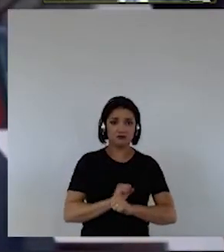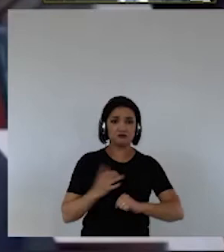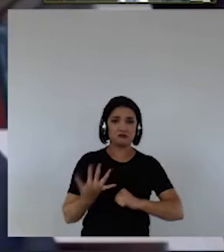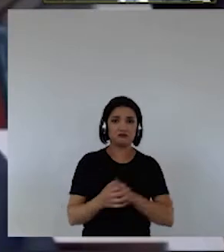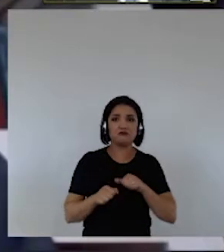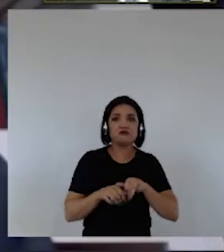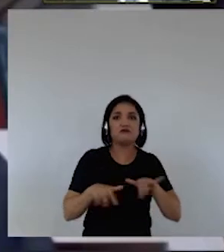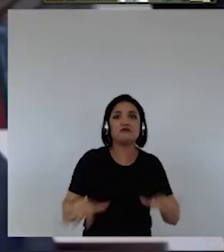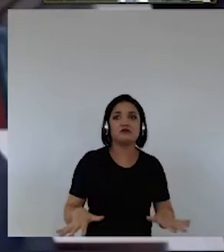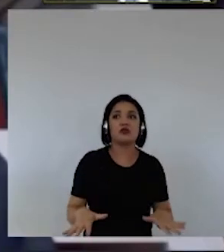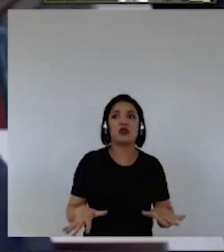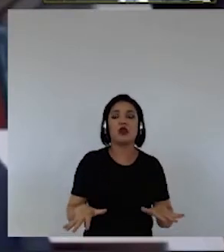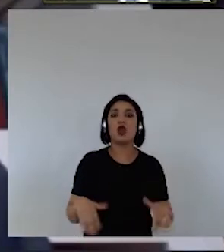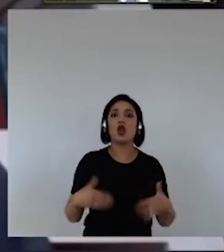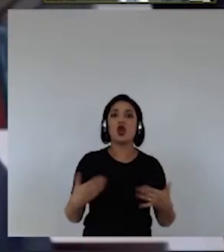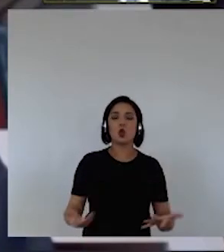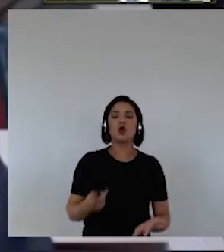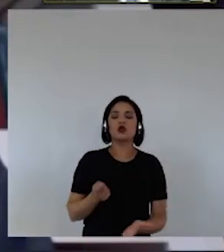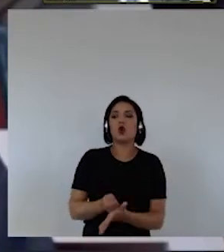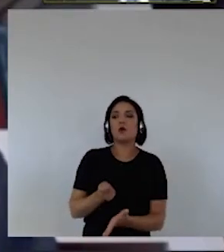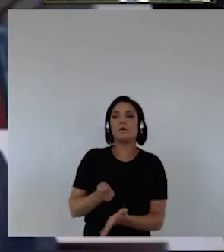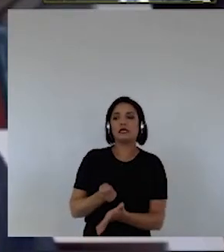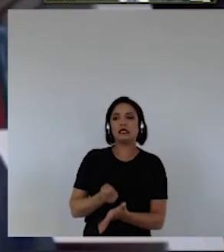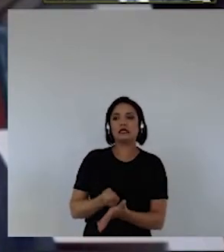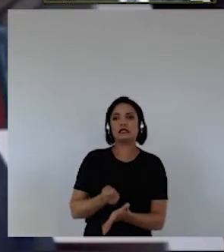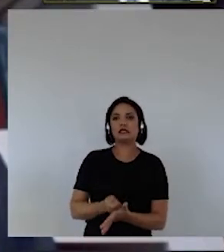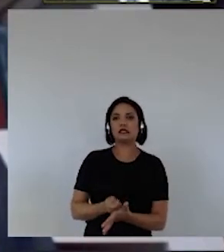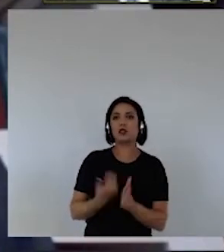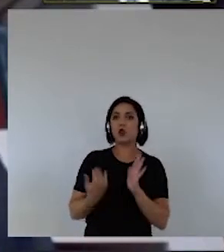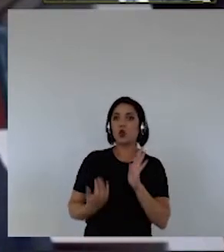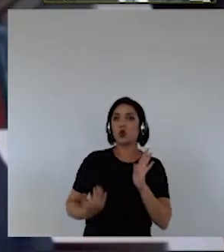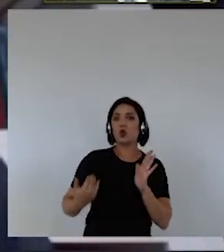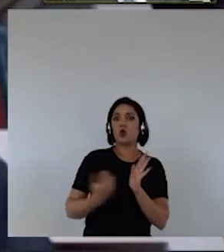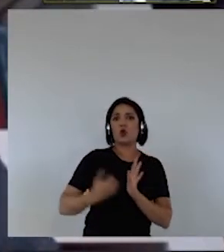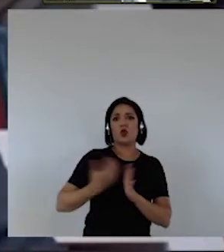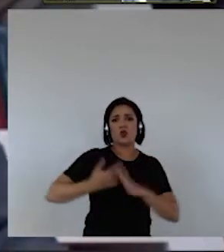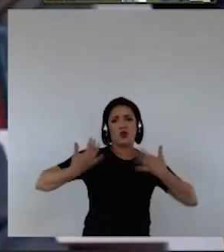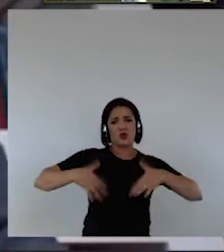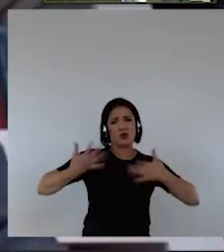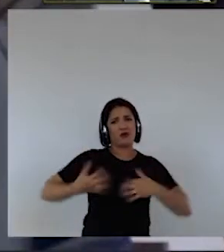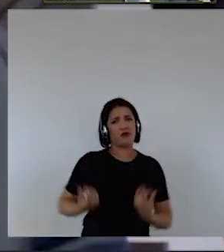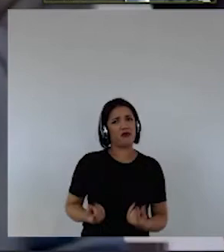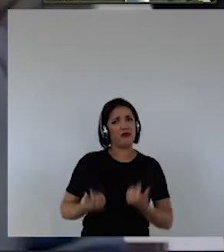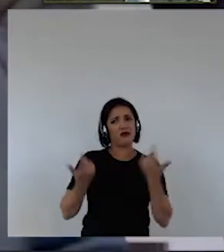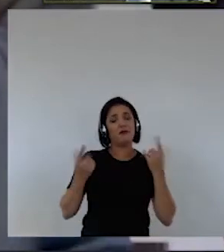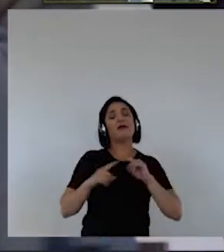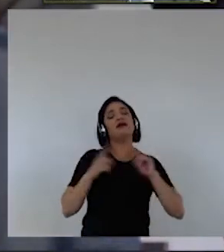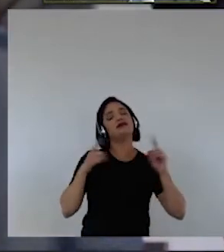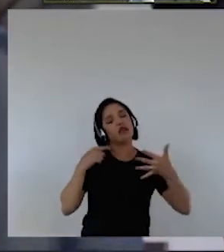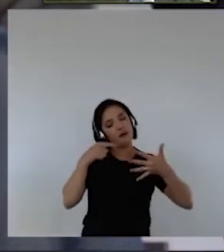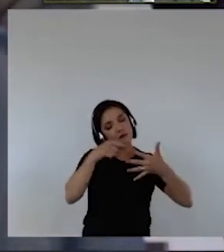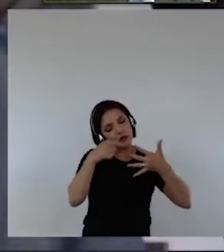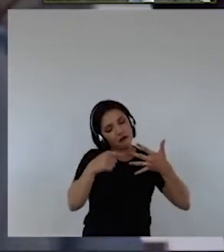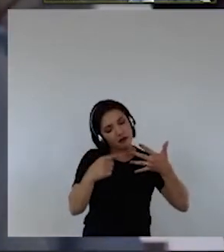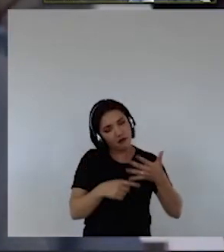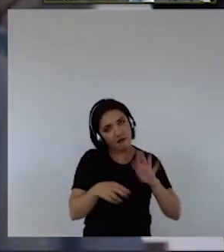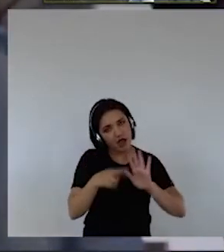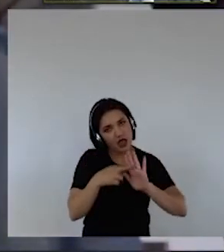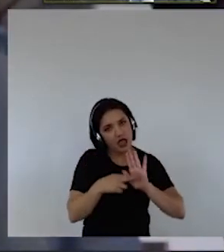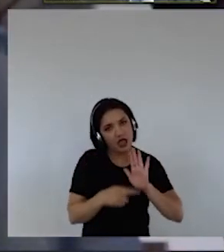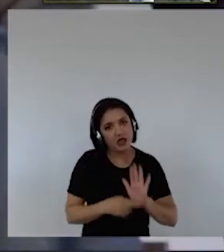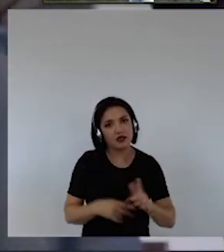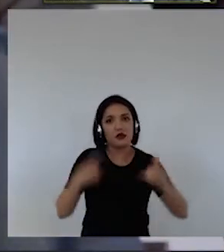teoria da imprevisão, quando a obrigação se torna excessivamente onerosa. Mas aí tem vários requisitos. A obrigação tem que se